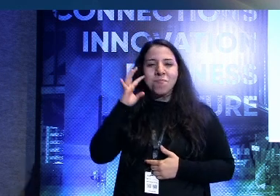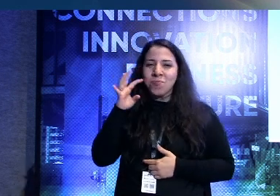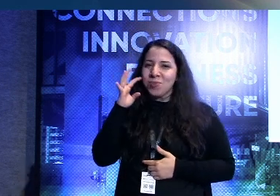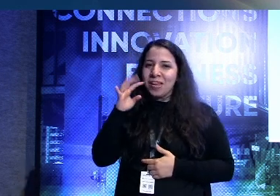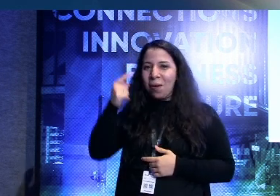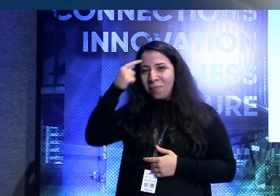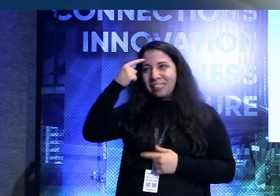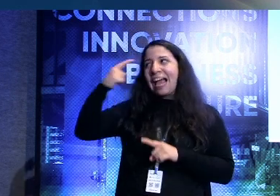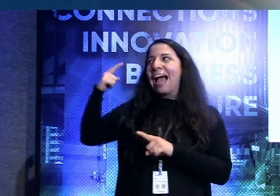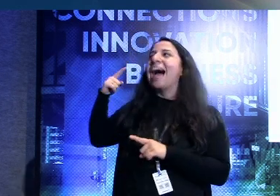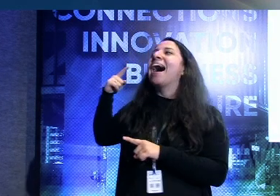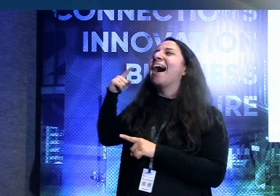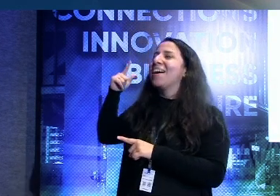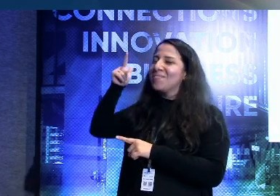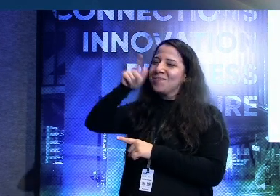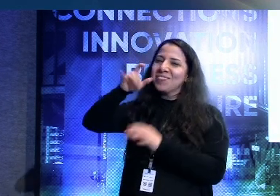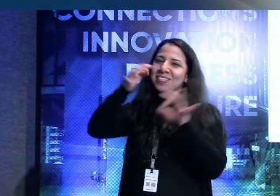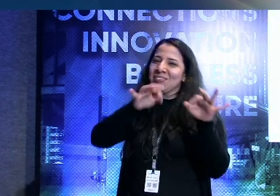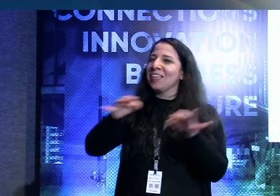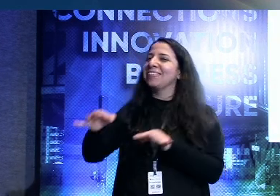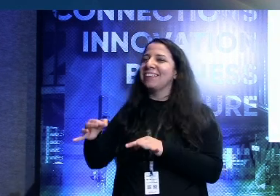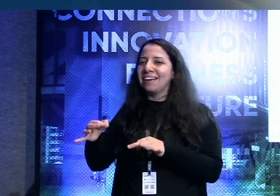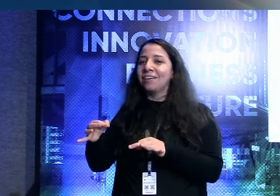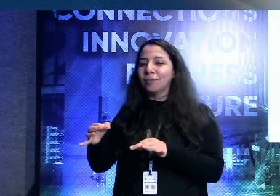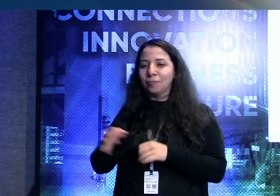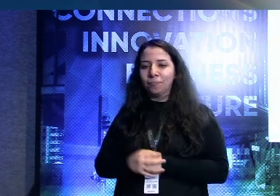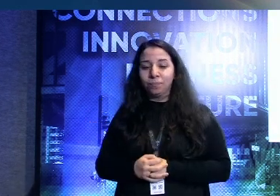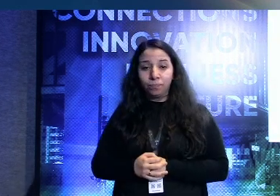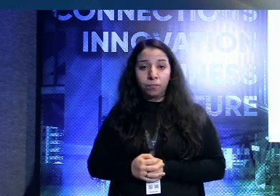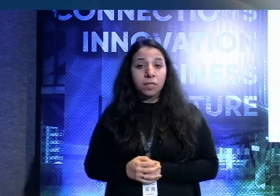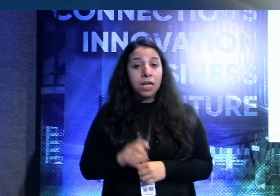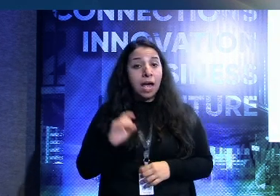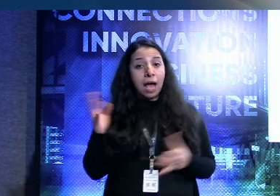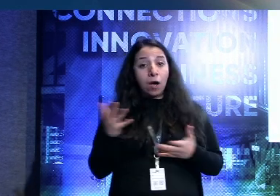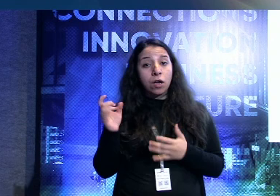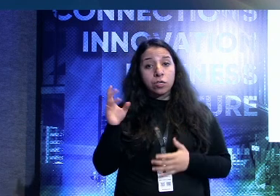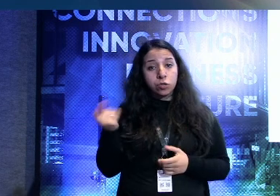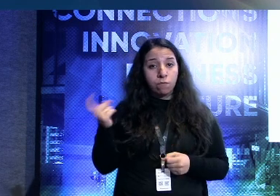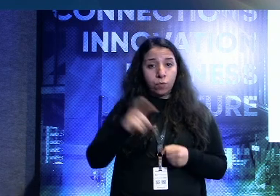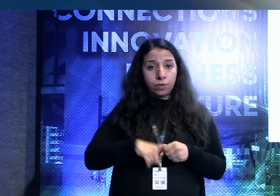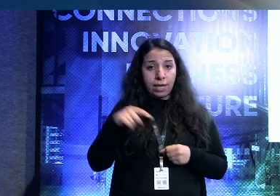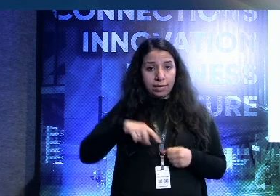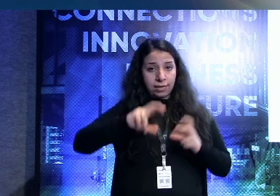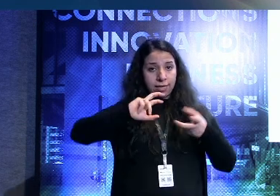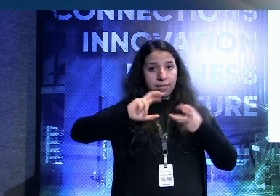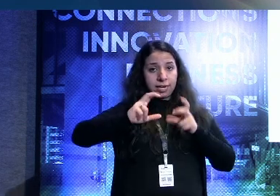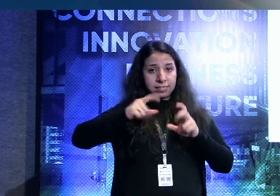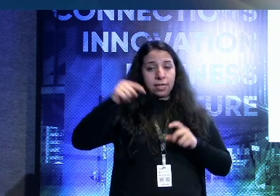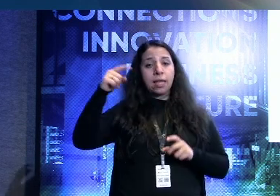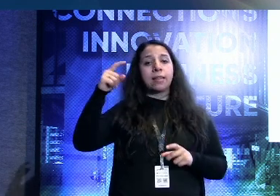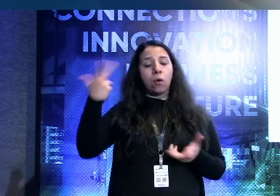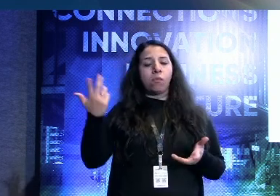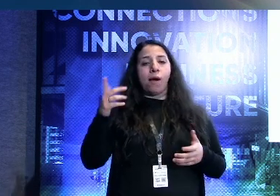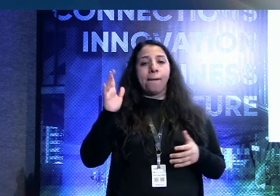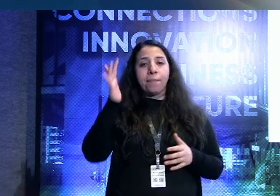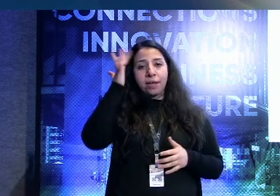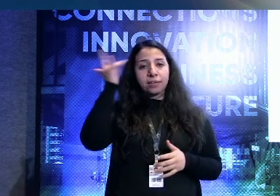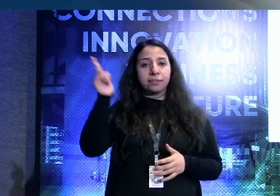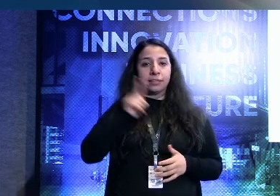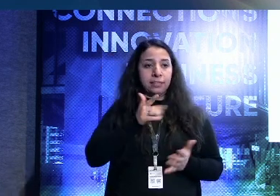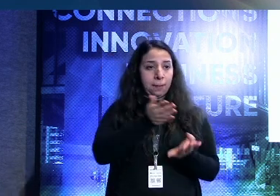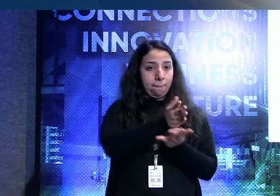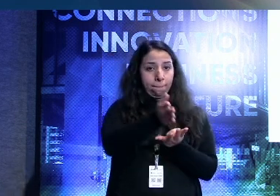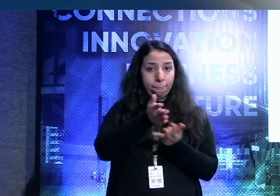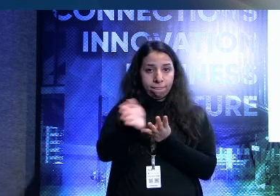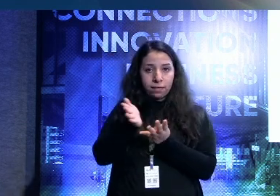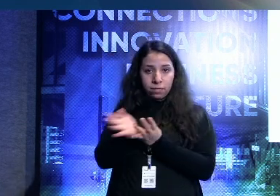funcionou. E agora, só para voltar um pouquinho aqui no TDC, amanhã a gente tem uma trilha, então, digital, sobre UX,